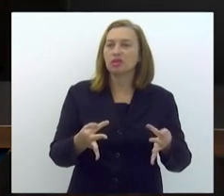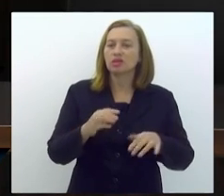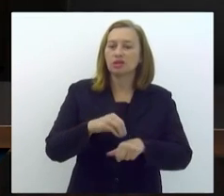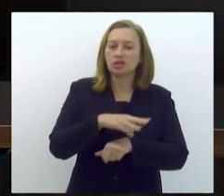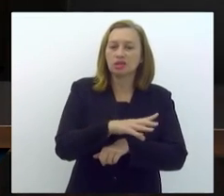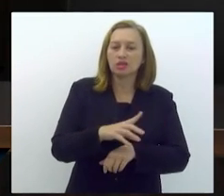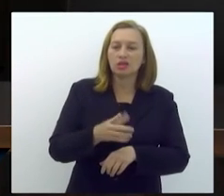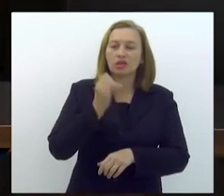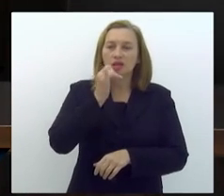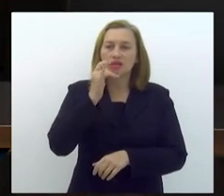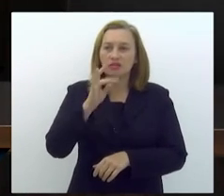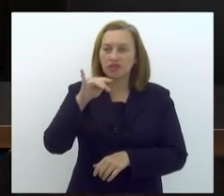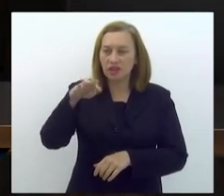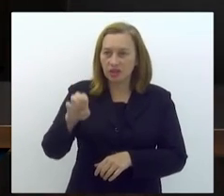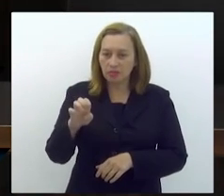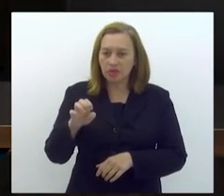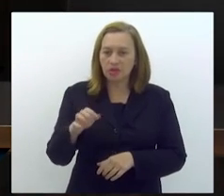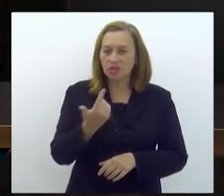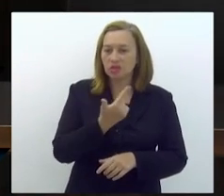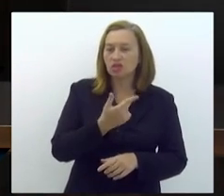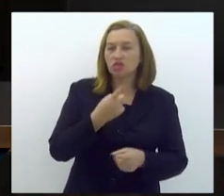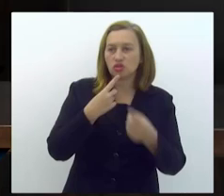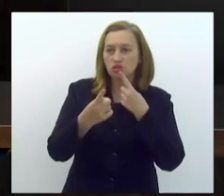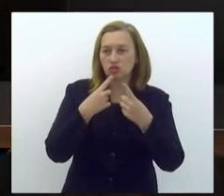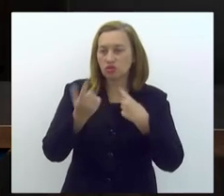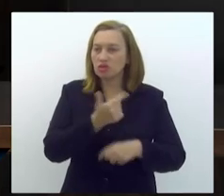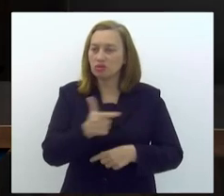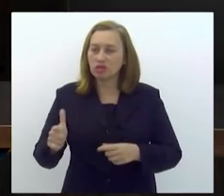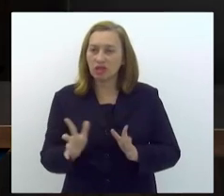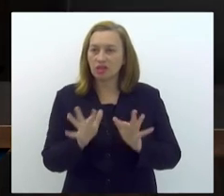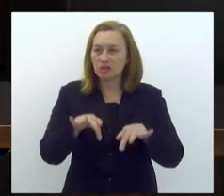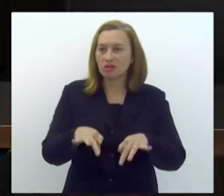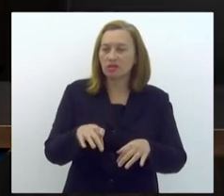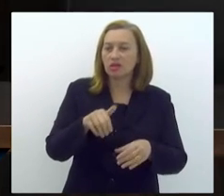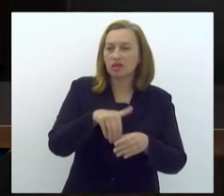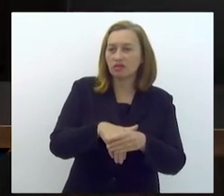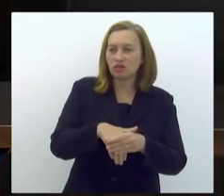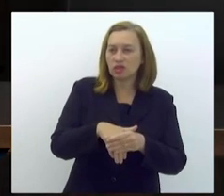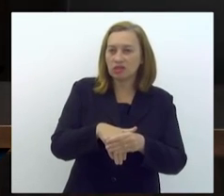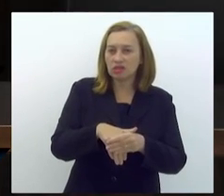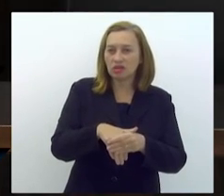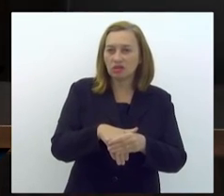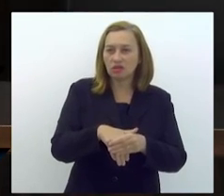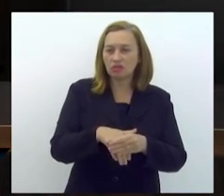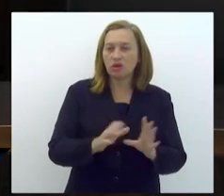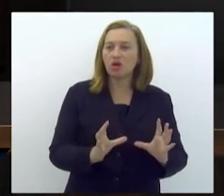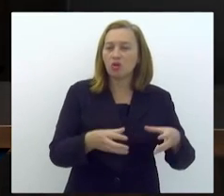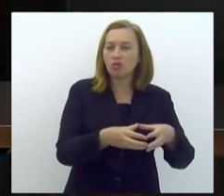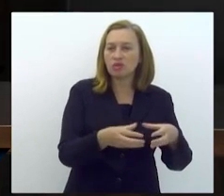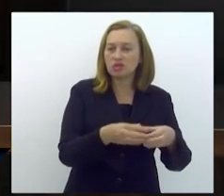em discussão encerrado em discussão e votação parecer da comissão de indicações